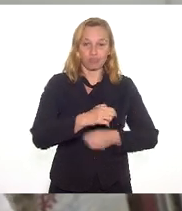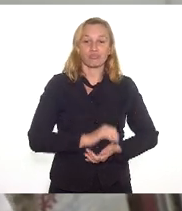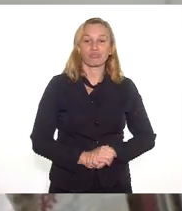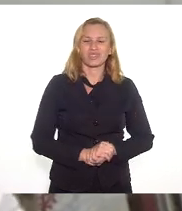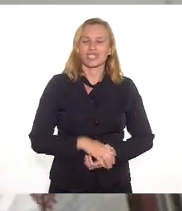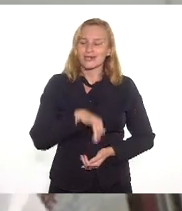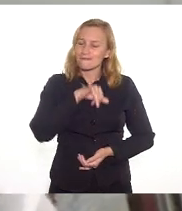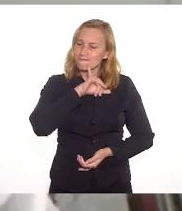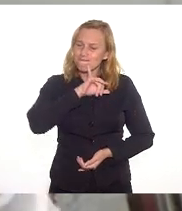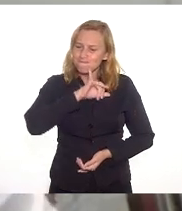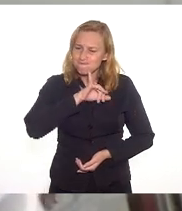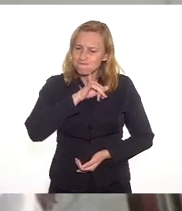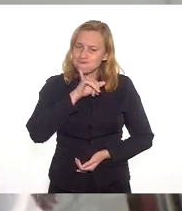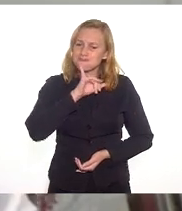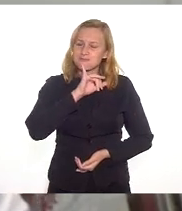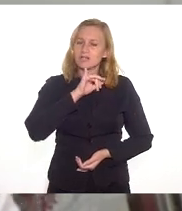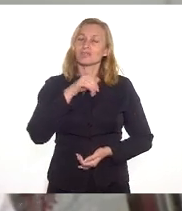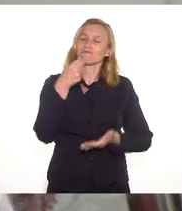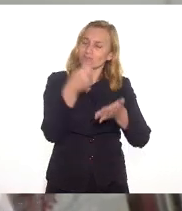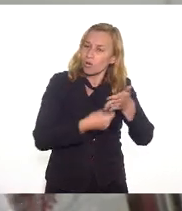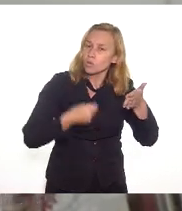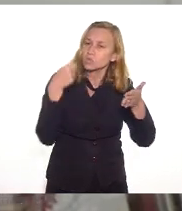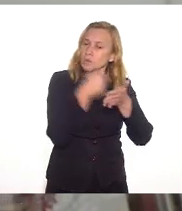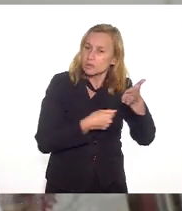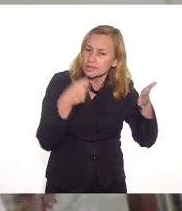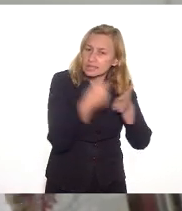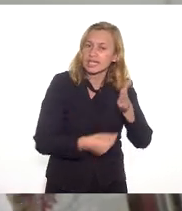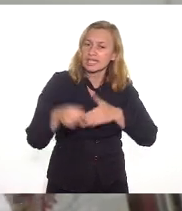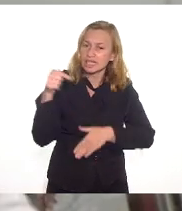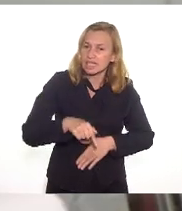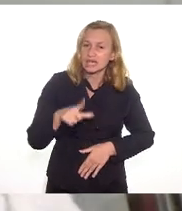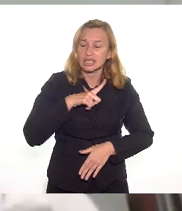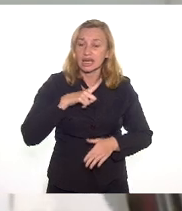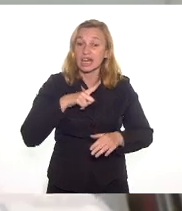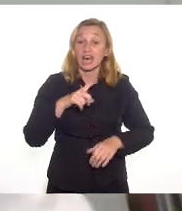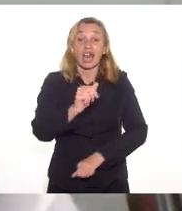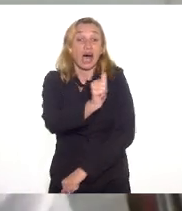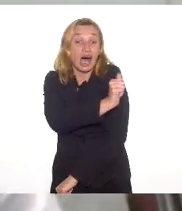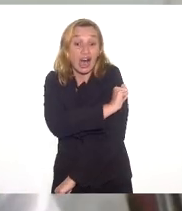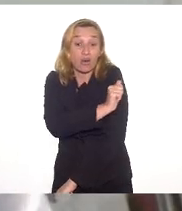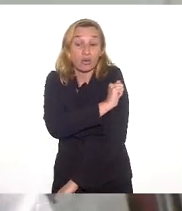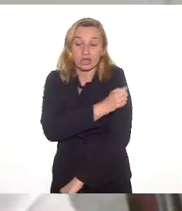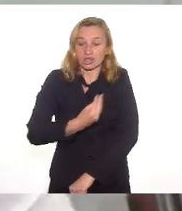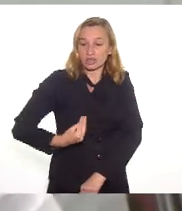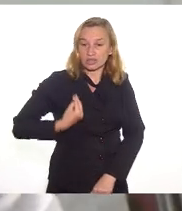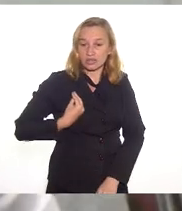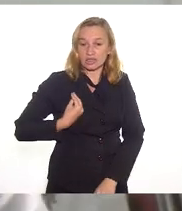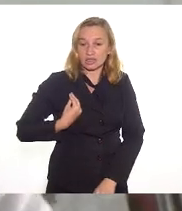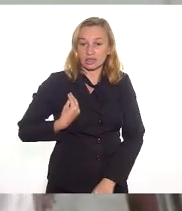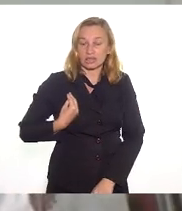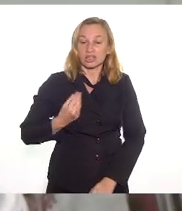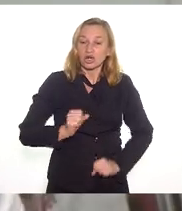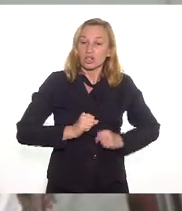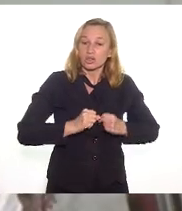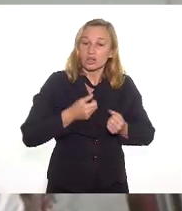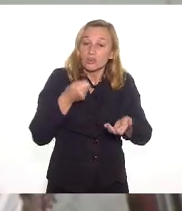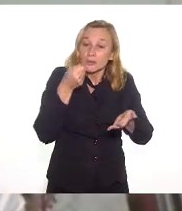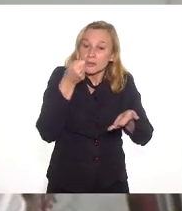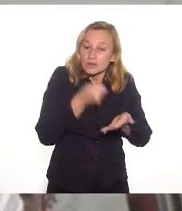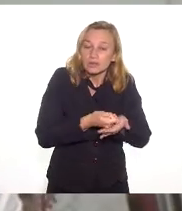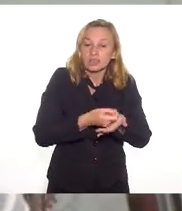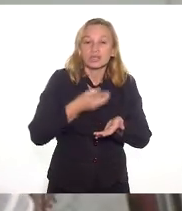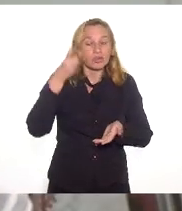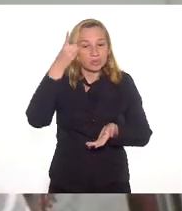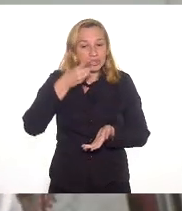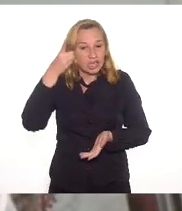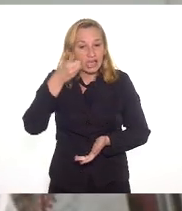tem lutado aqui na Assembleia Legislativa para que tenhamos aulas presenciais. Eu insisto, deputada Tia Ju, que